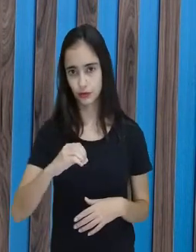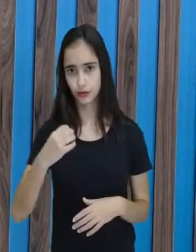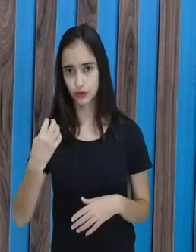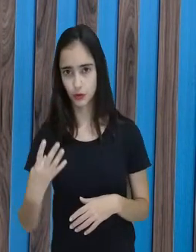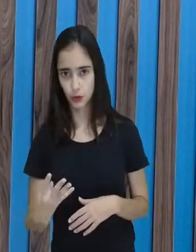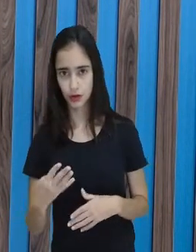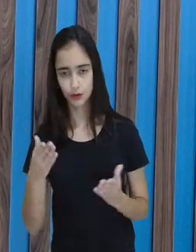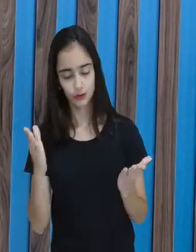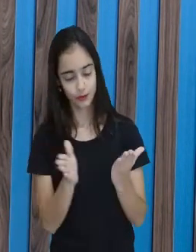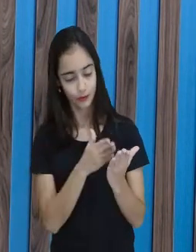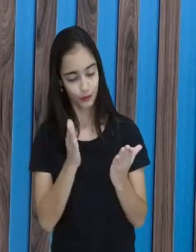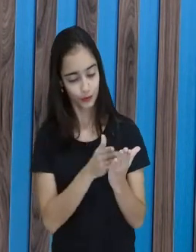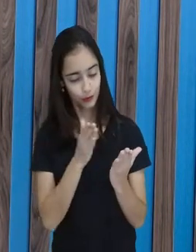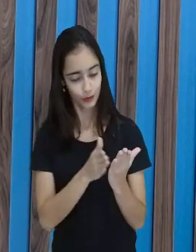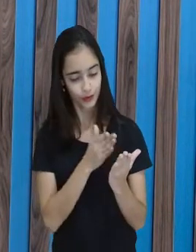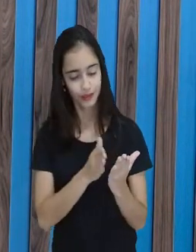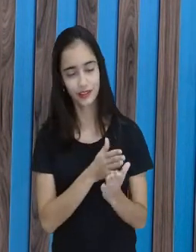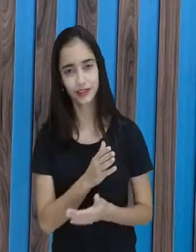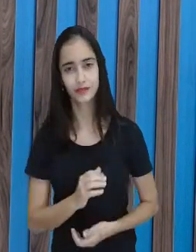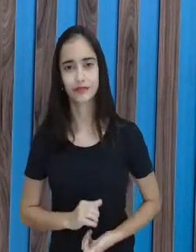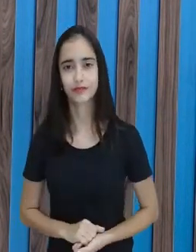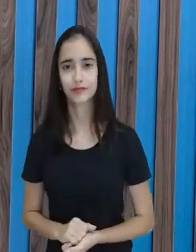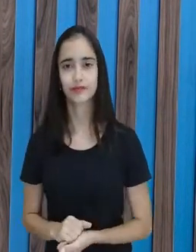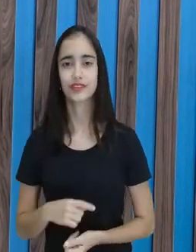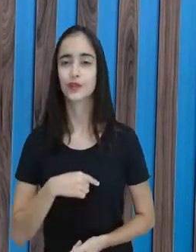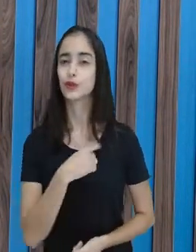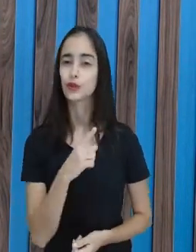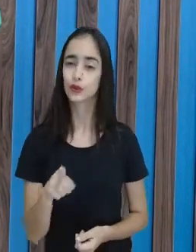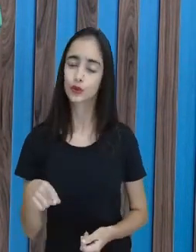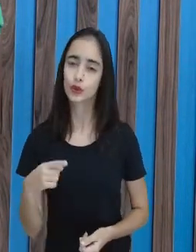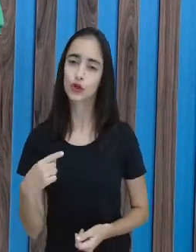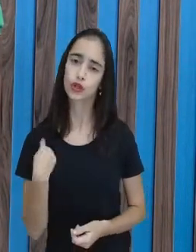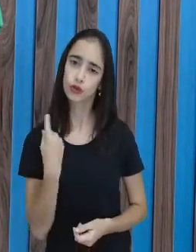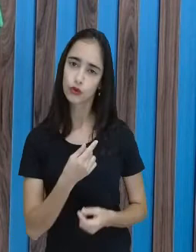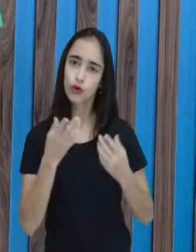104 páginas. Aí a gente observa que